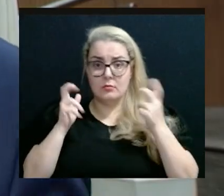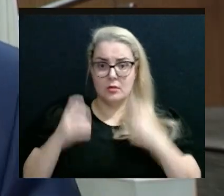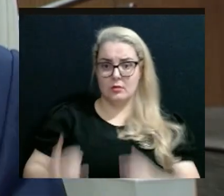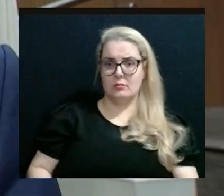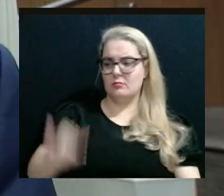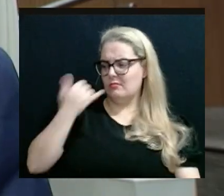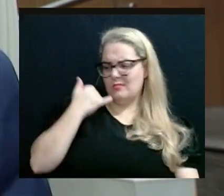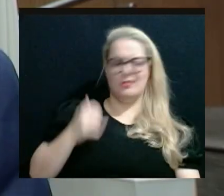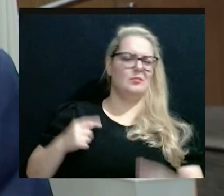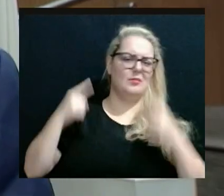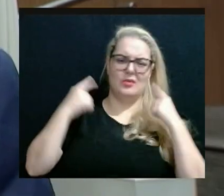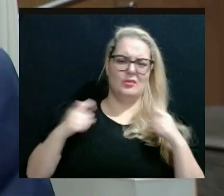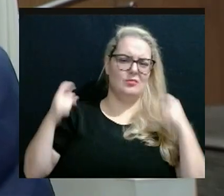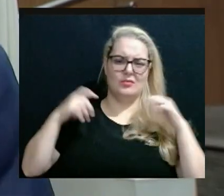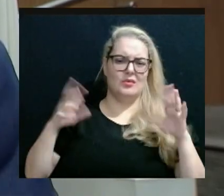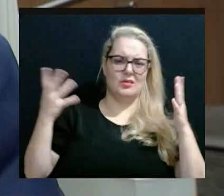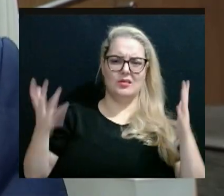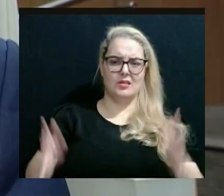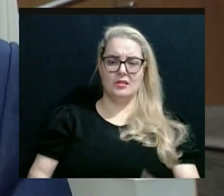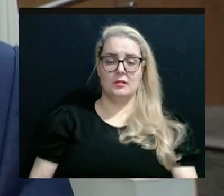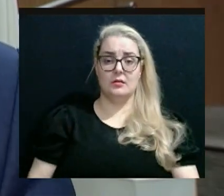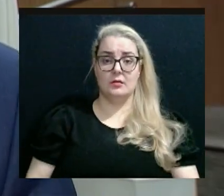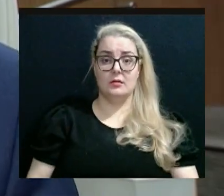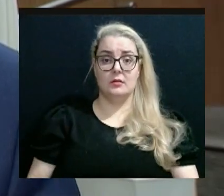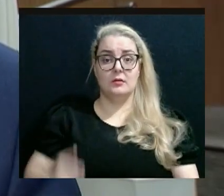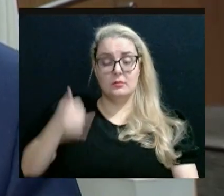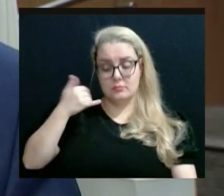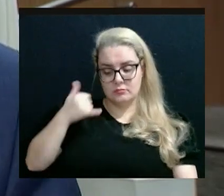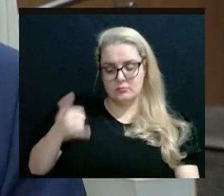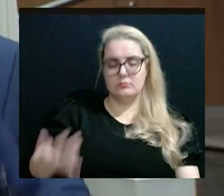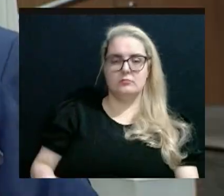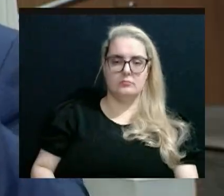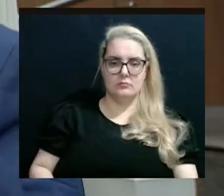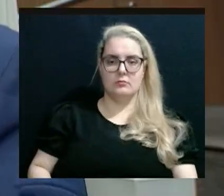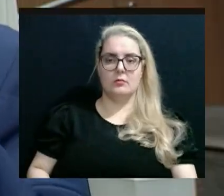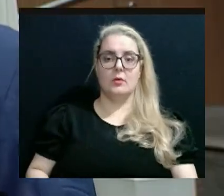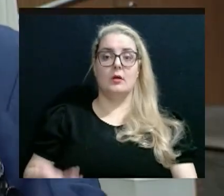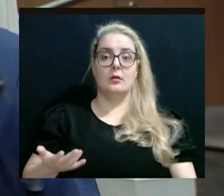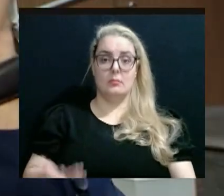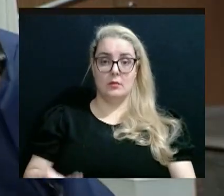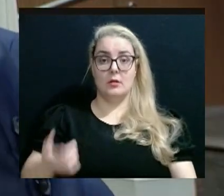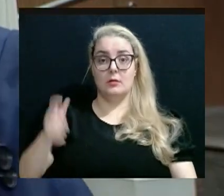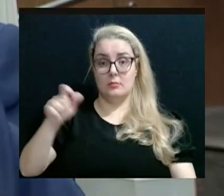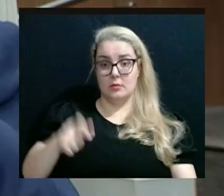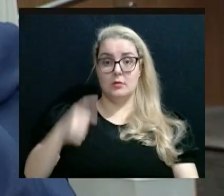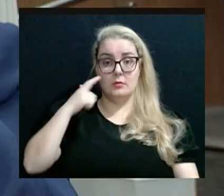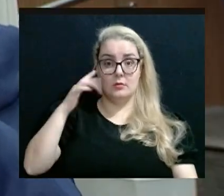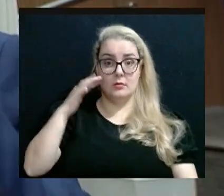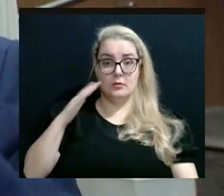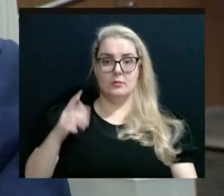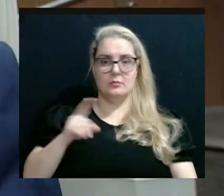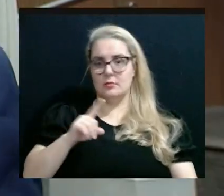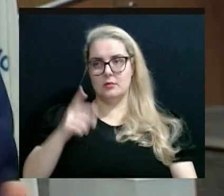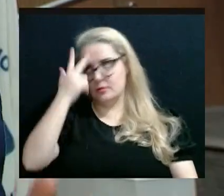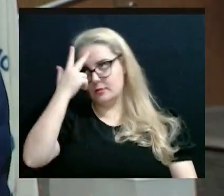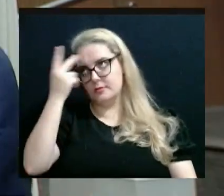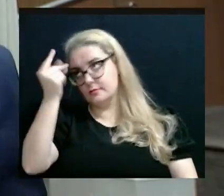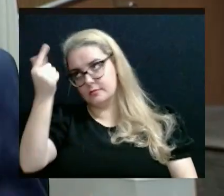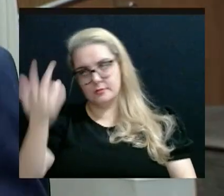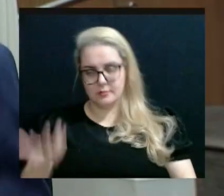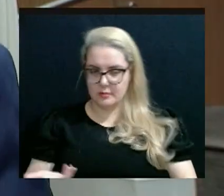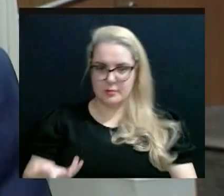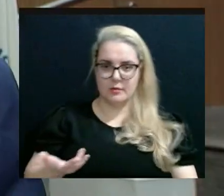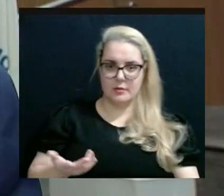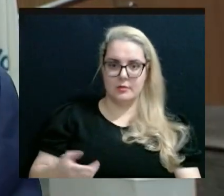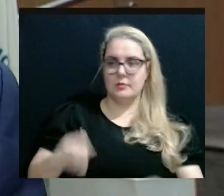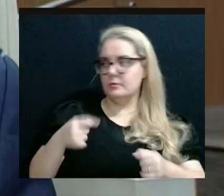né, hoje em dia. Então colocar o celular para vibrar, mas para que a pessoa, né, tenha esse pensamento, porque não aparece o pensamento dentro de nós, assim, nossa, tem que fazer